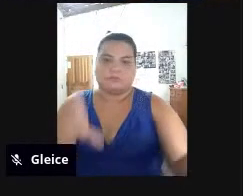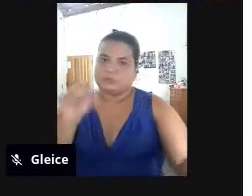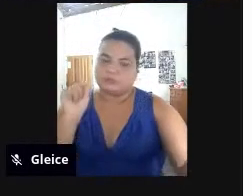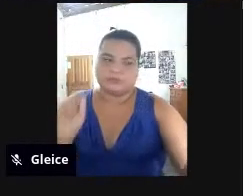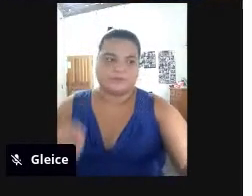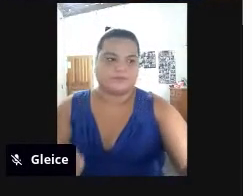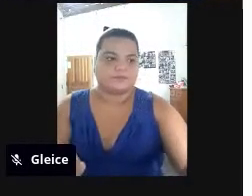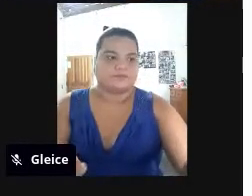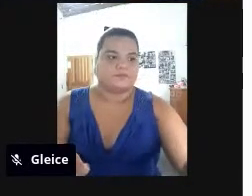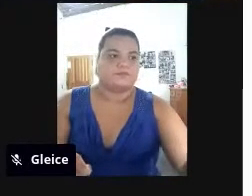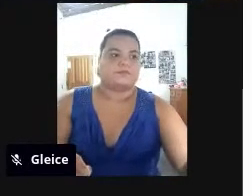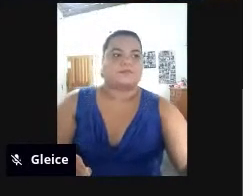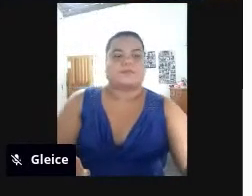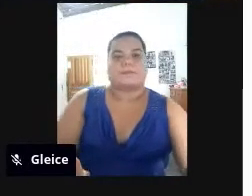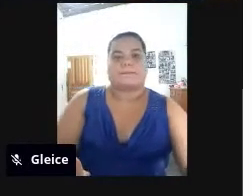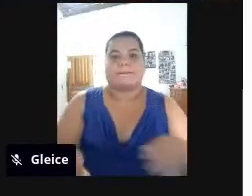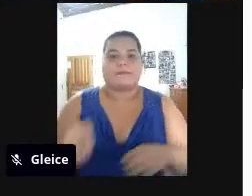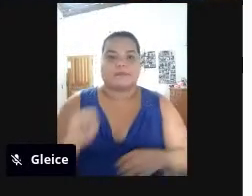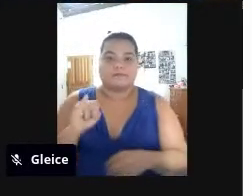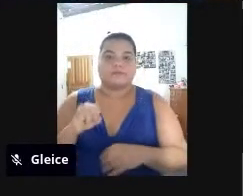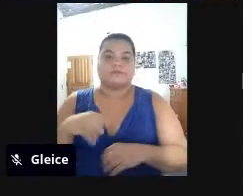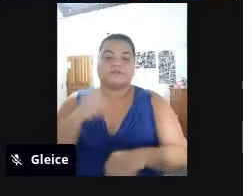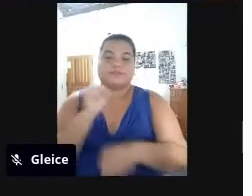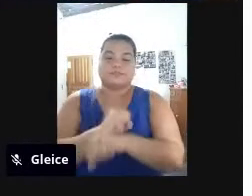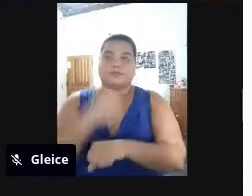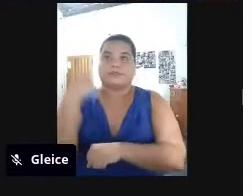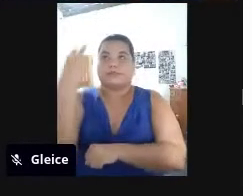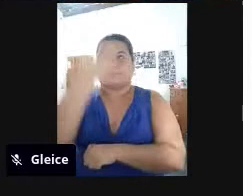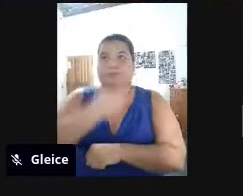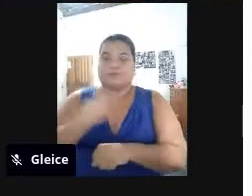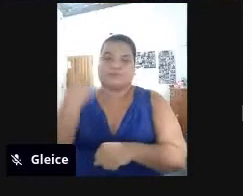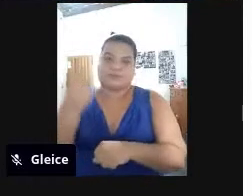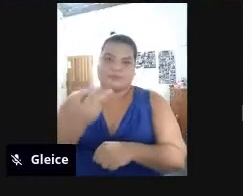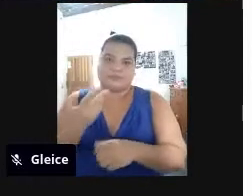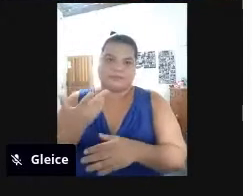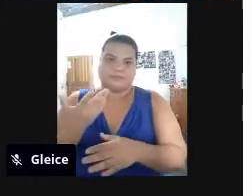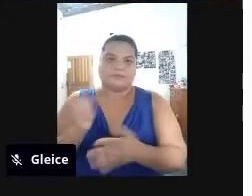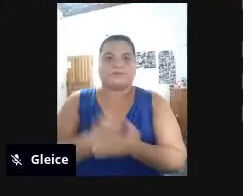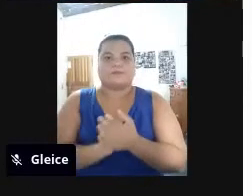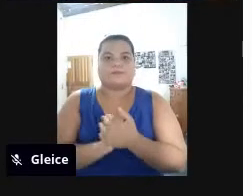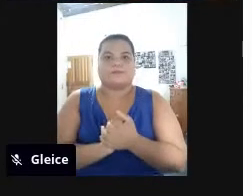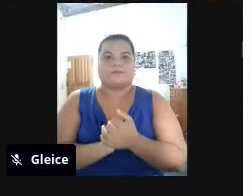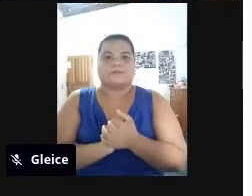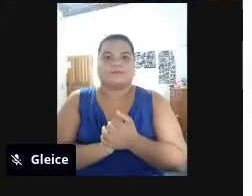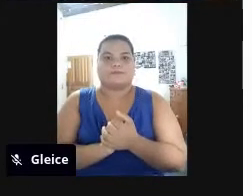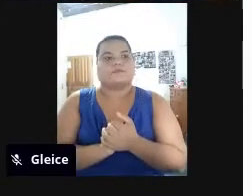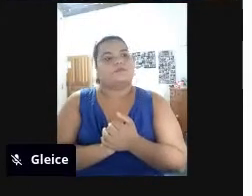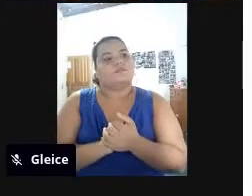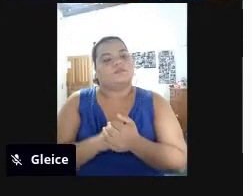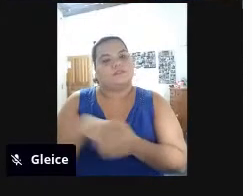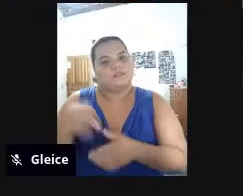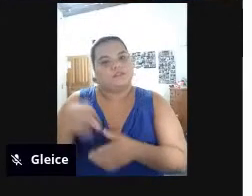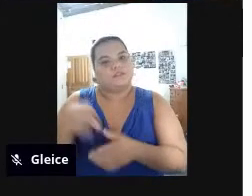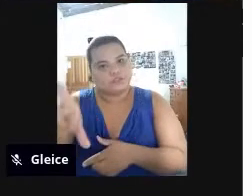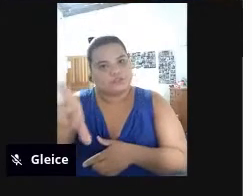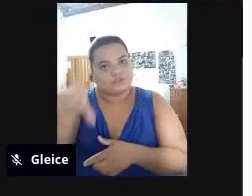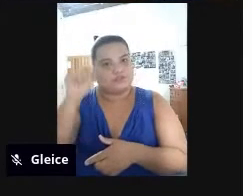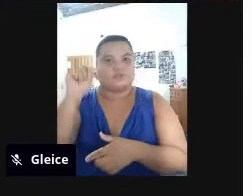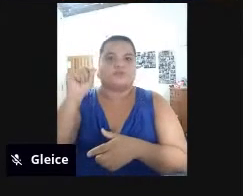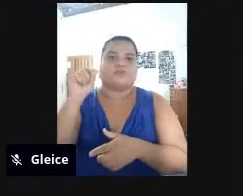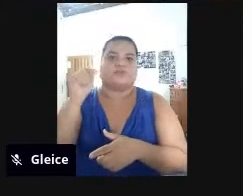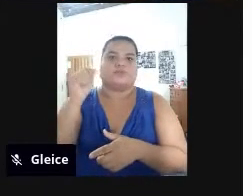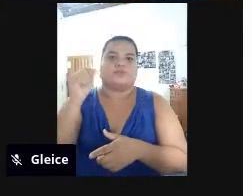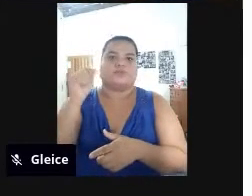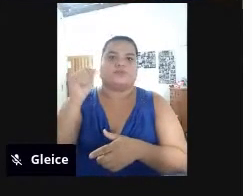2 horas do café da manhã, tradicional, então a gente coloca uma refeição mais completa e podemos colocar também